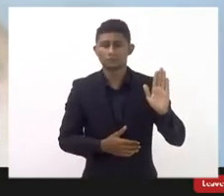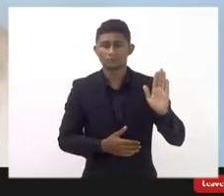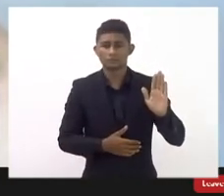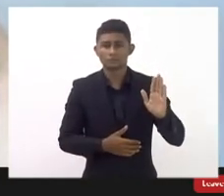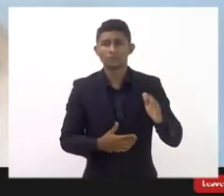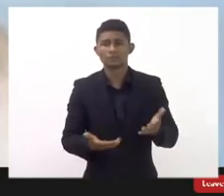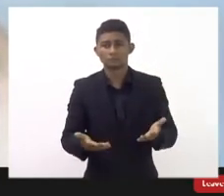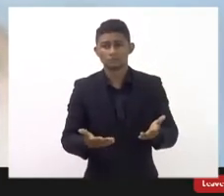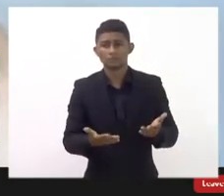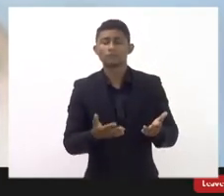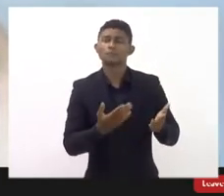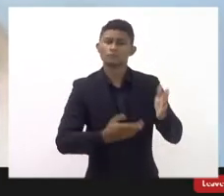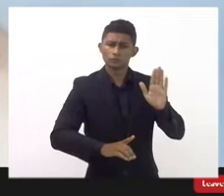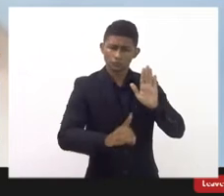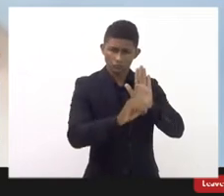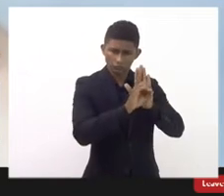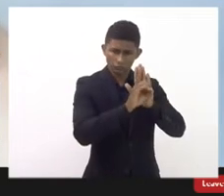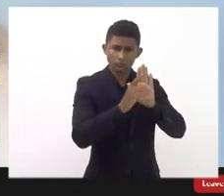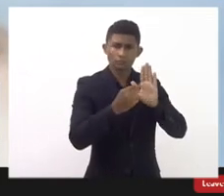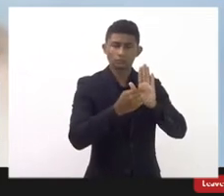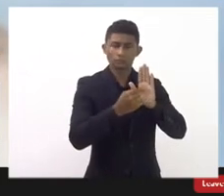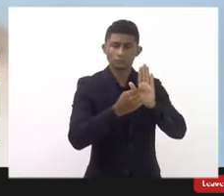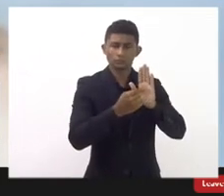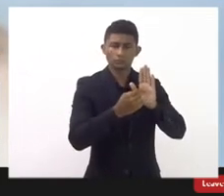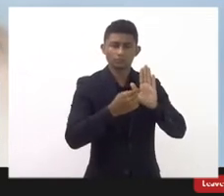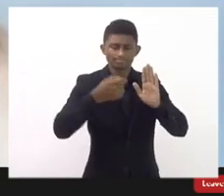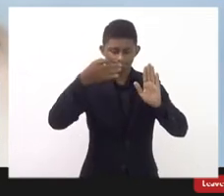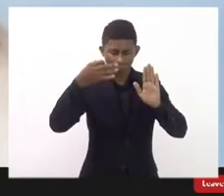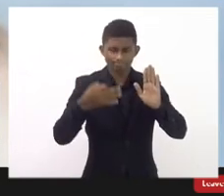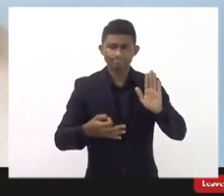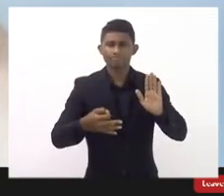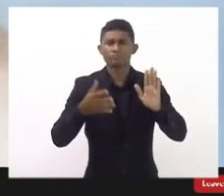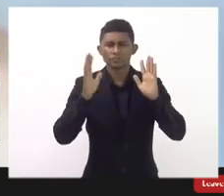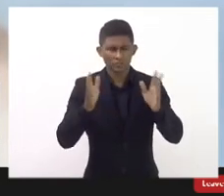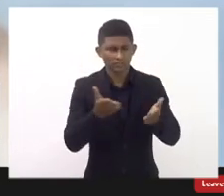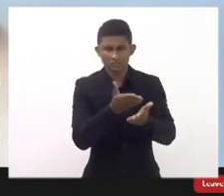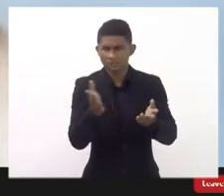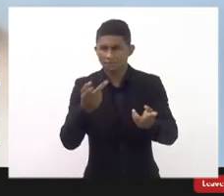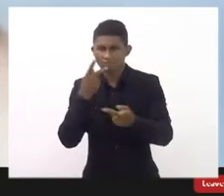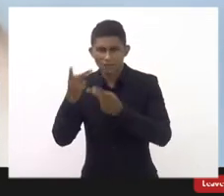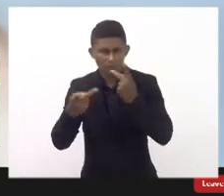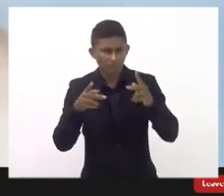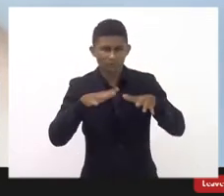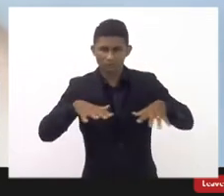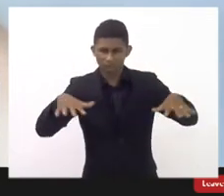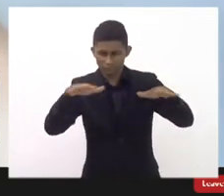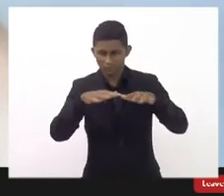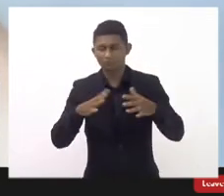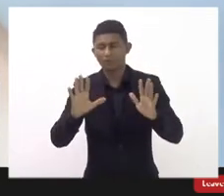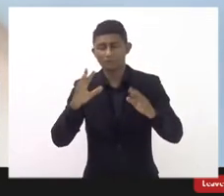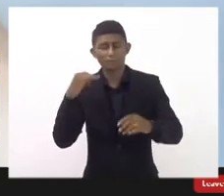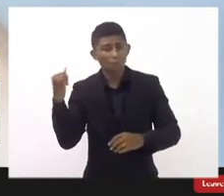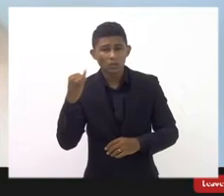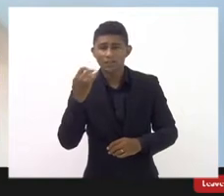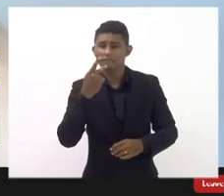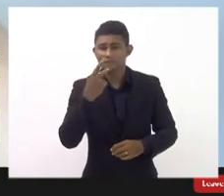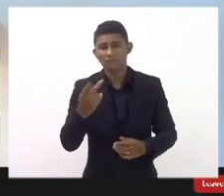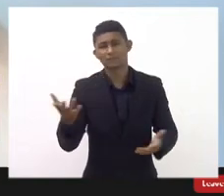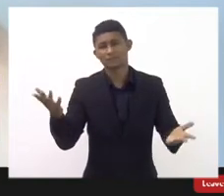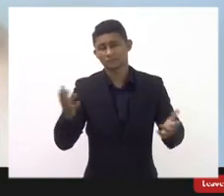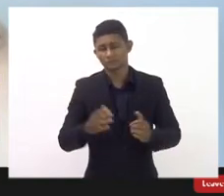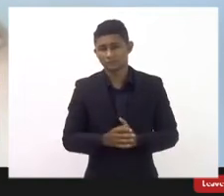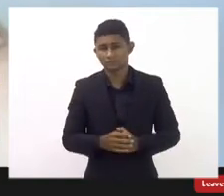aí um direito garantido já destacado muitas vezes, né, mas que é sempre importante frisar. como já foi feito